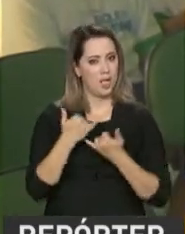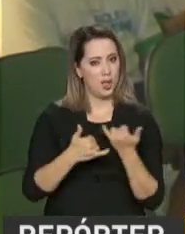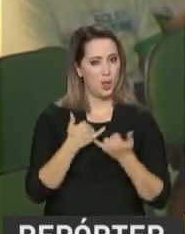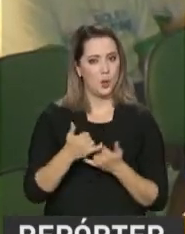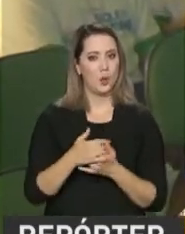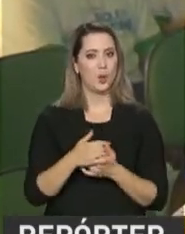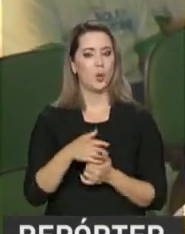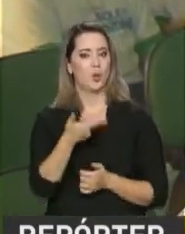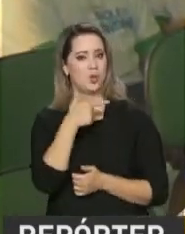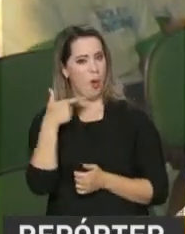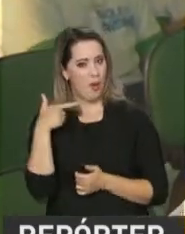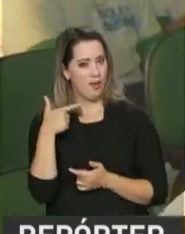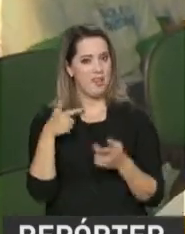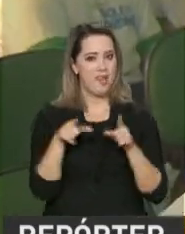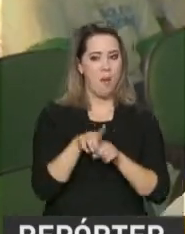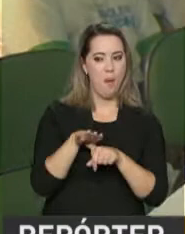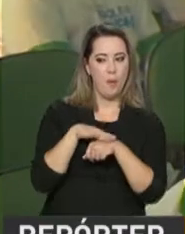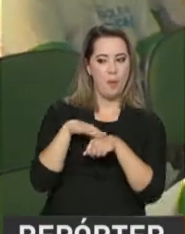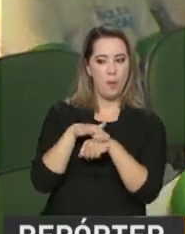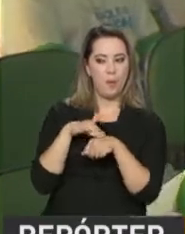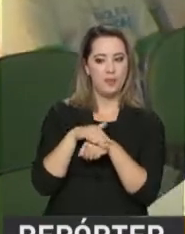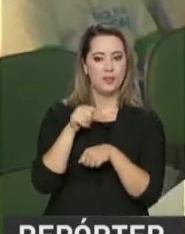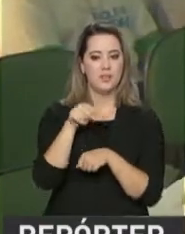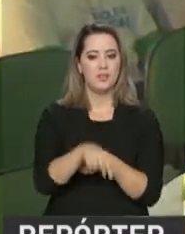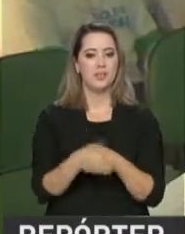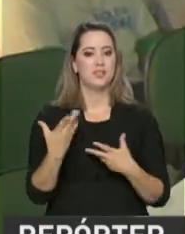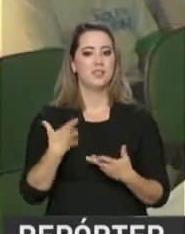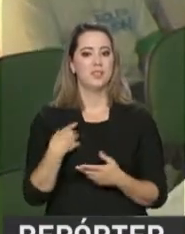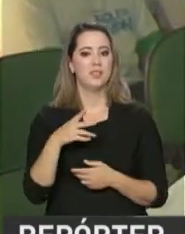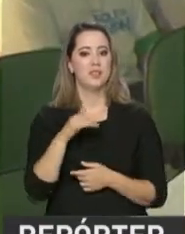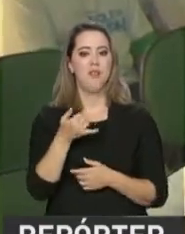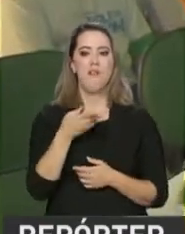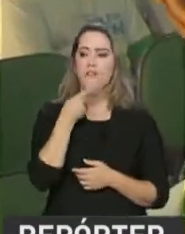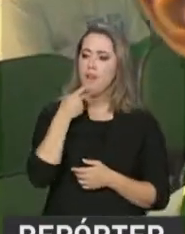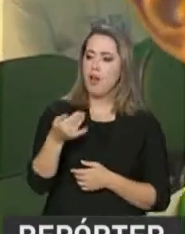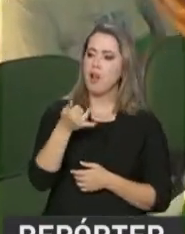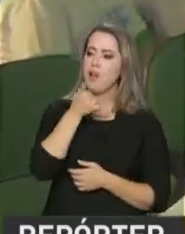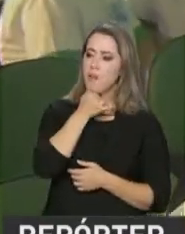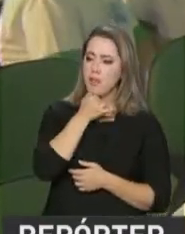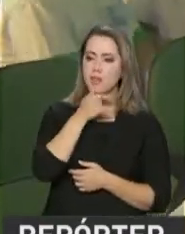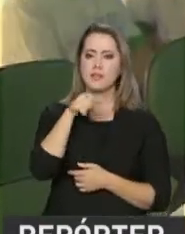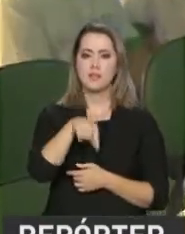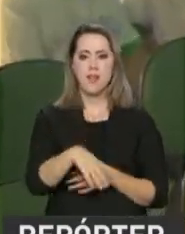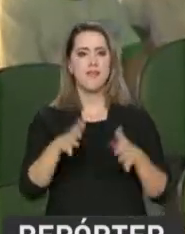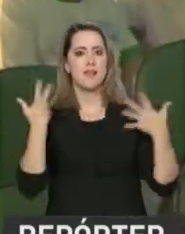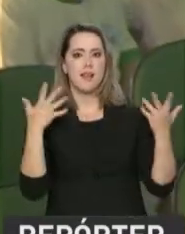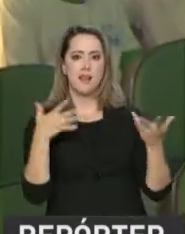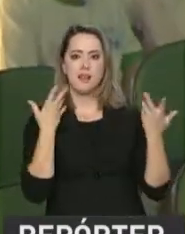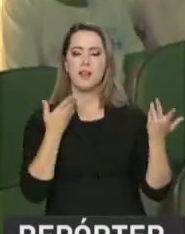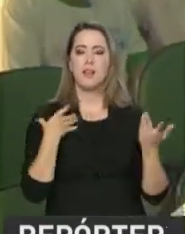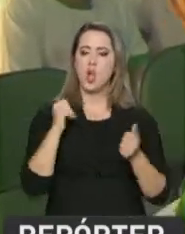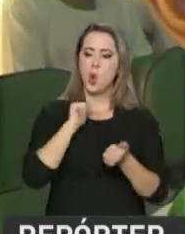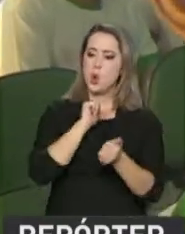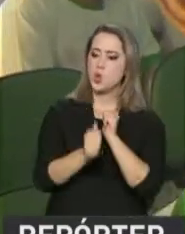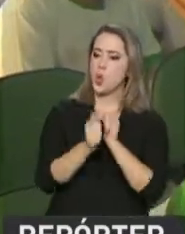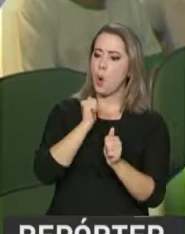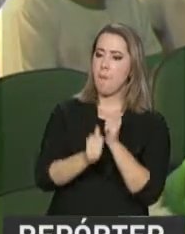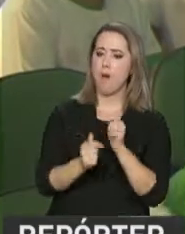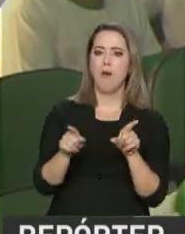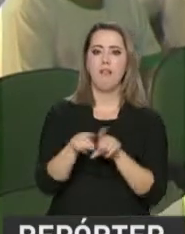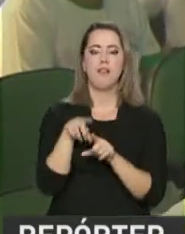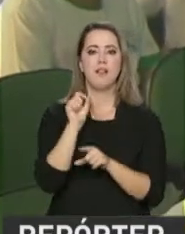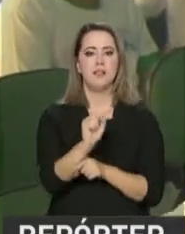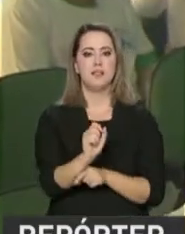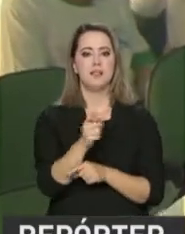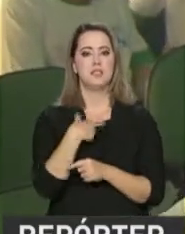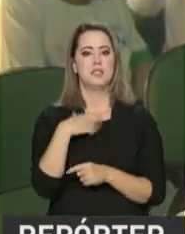converso. Aqui com minha tristeza, aqui que é minha alegria, aqui onde que eu jogo bola e aqui onde que eu vou,